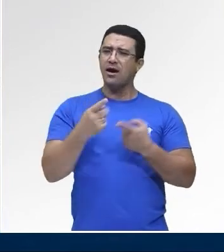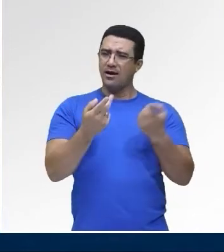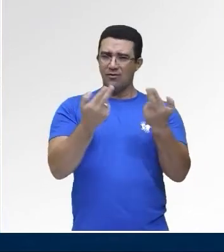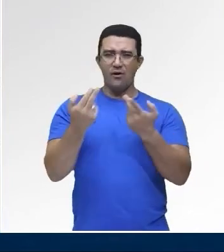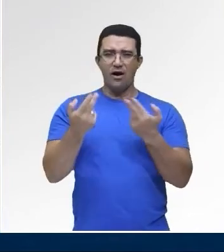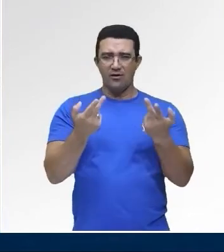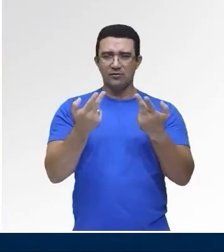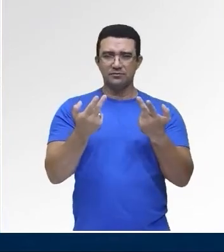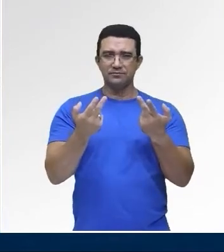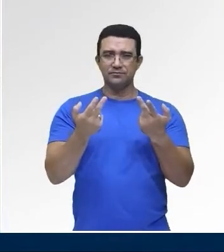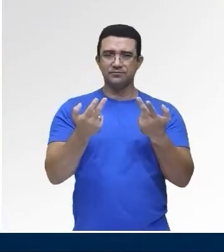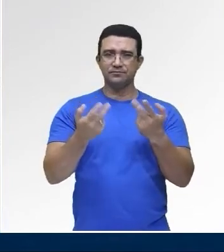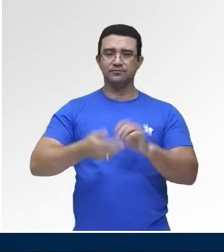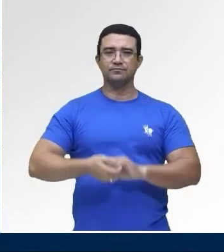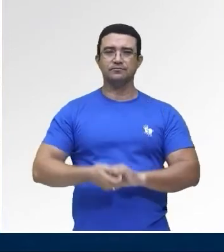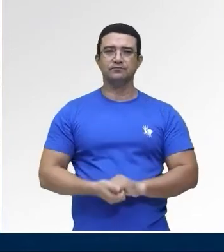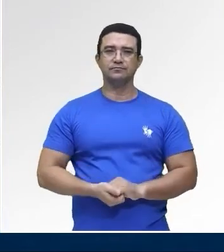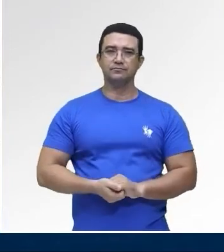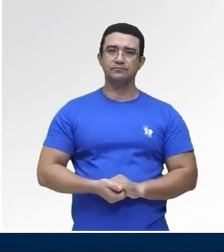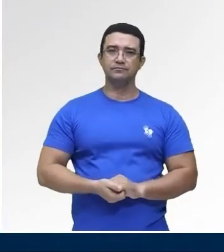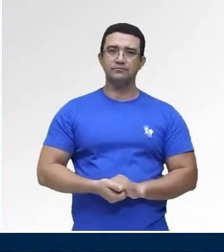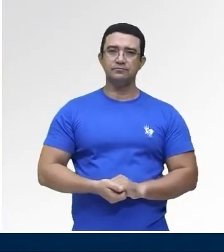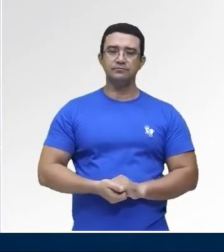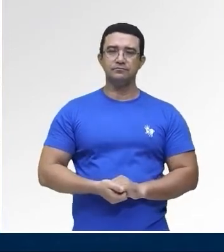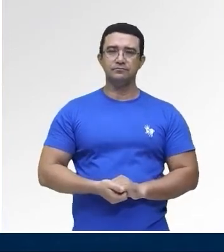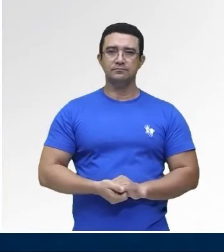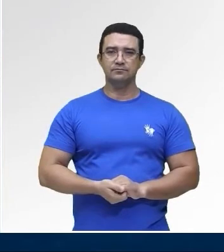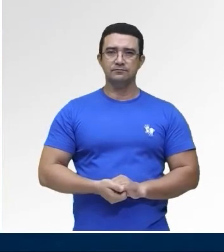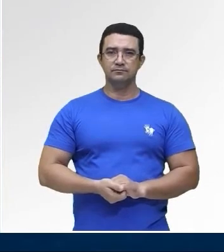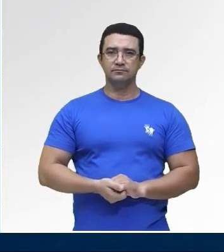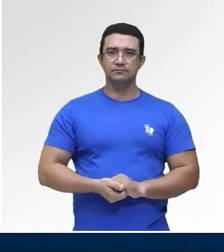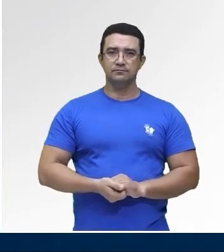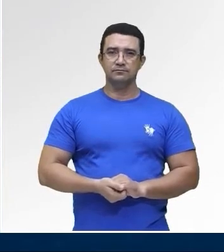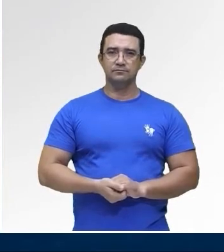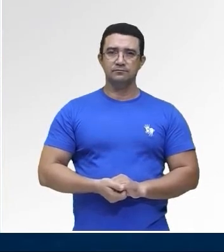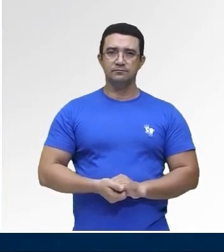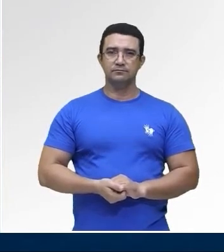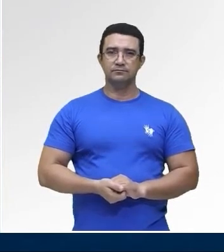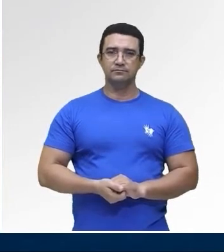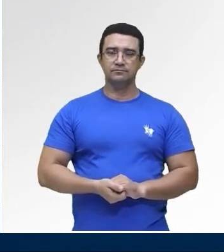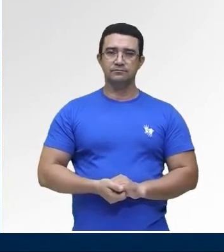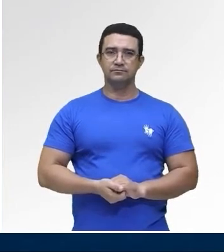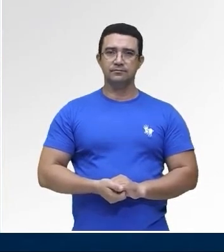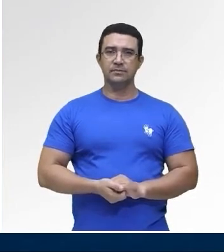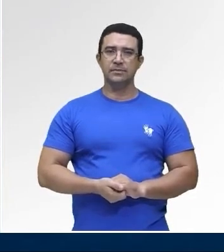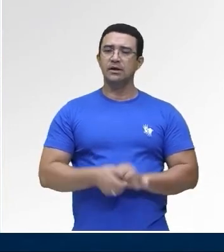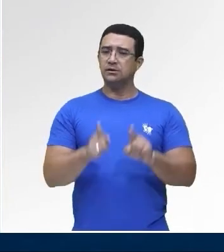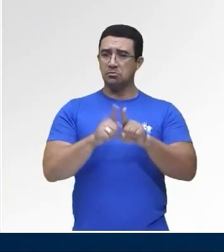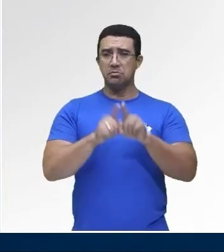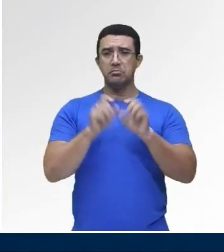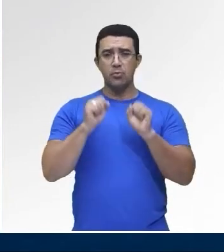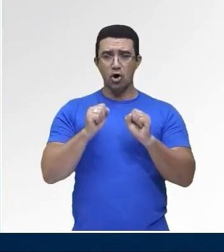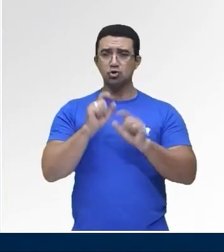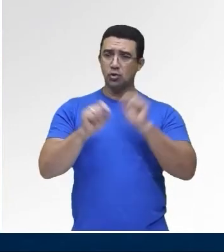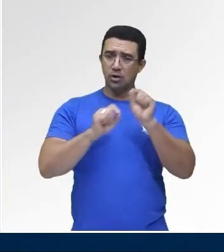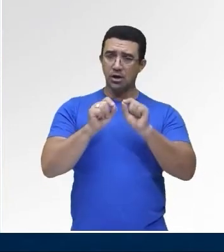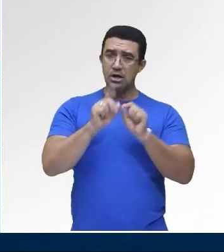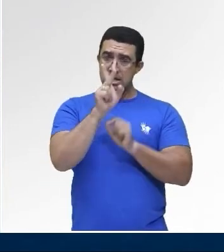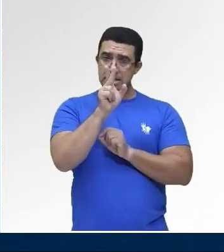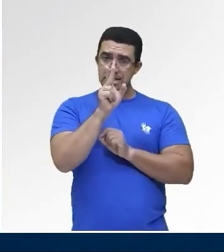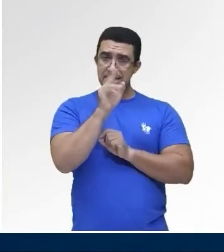duas palavrinhas são iguais, então por isso perfeita, tá? Nós podemos ter rimas não